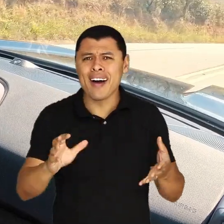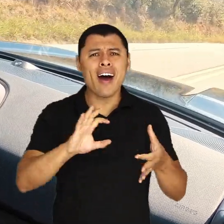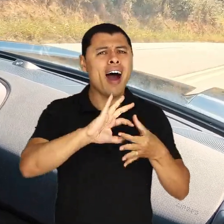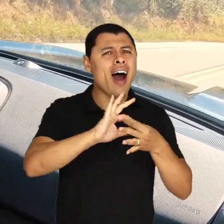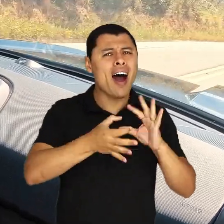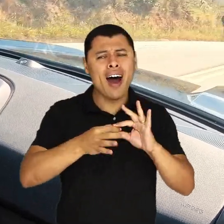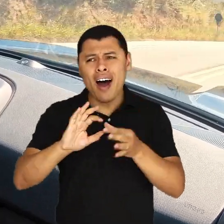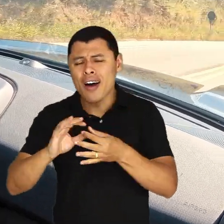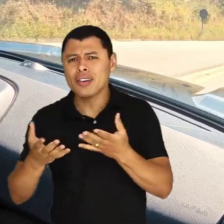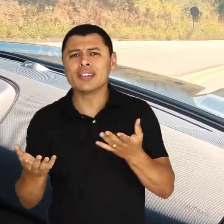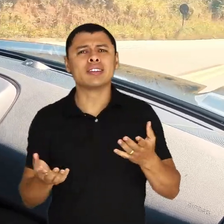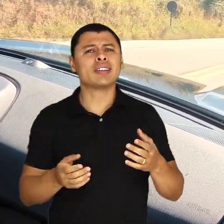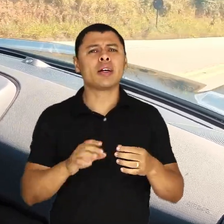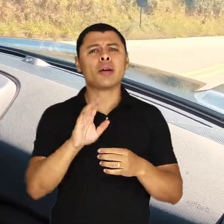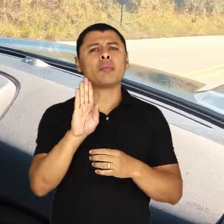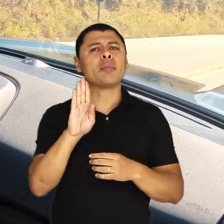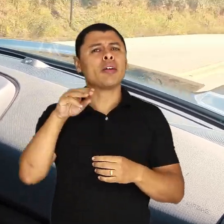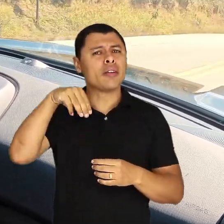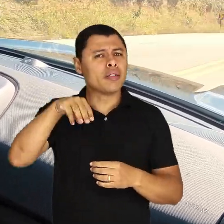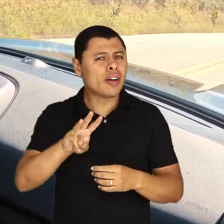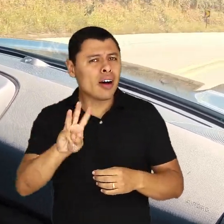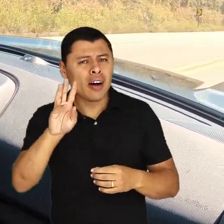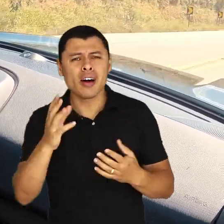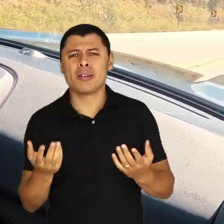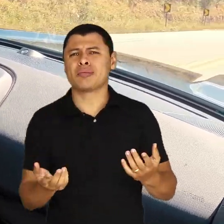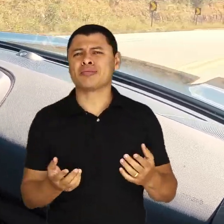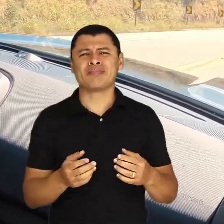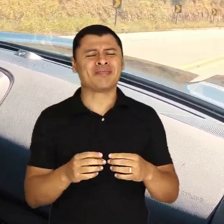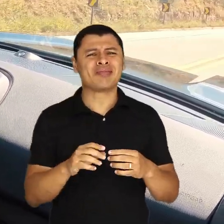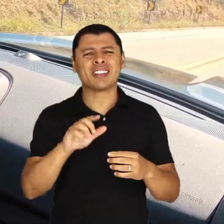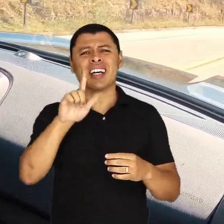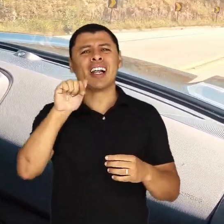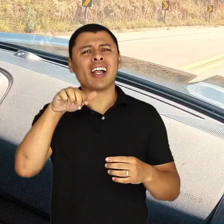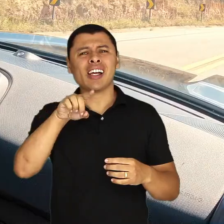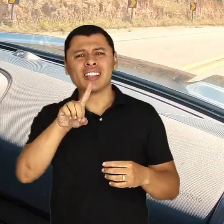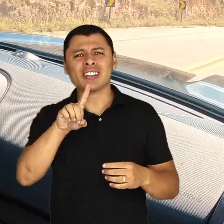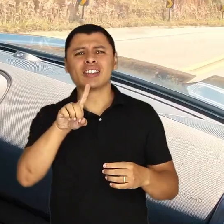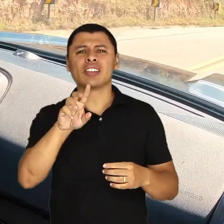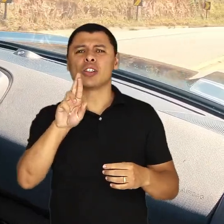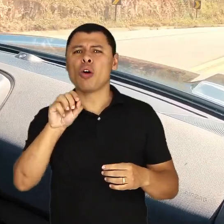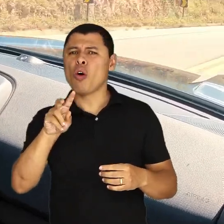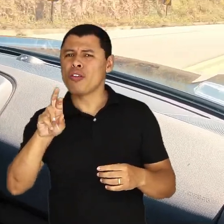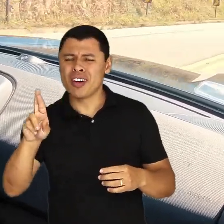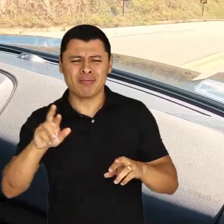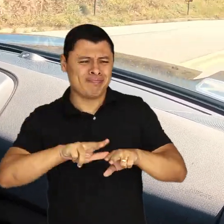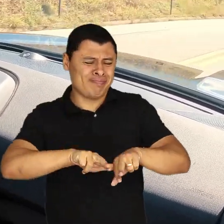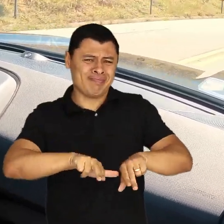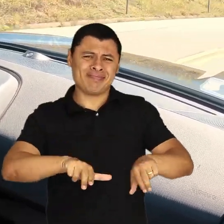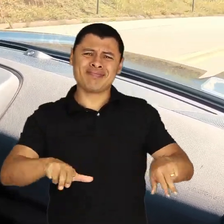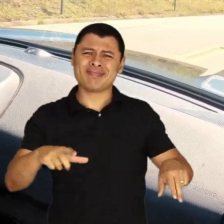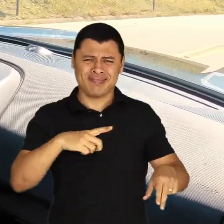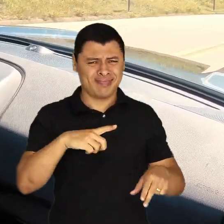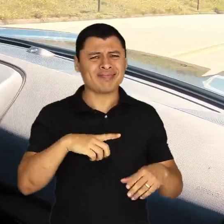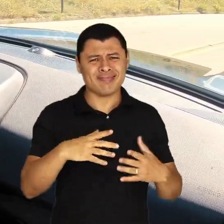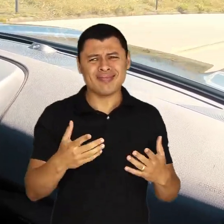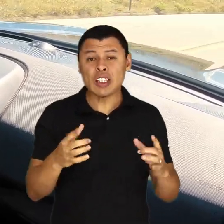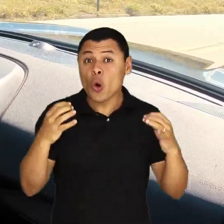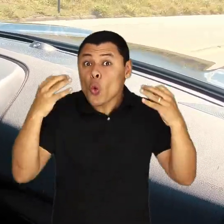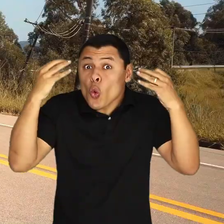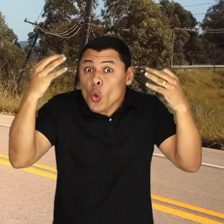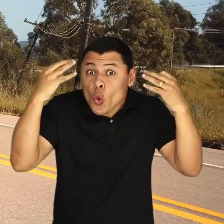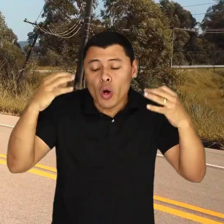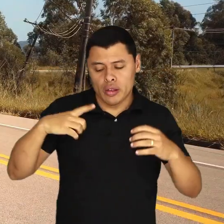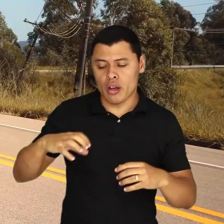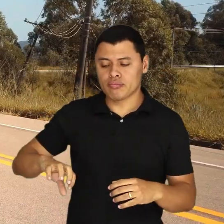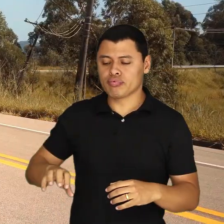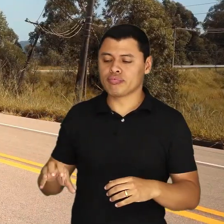de todas as marcas, né? Audi, BMW, Jaguar Land Rover, enfim. Mas é até difícil encontrar uma marca